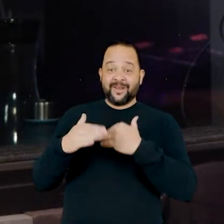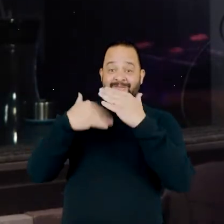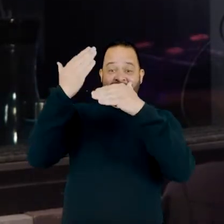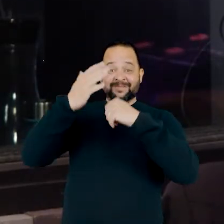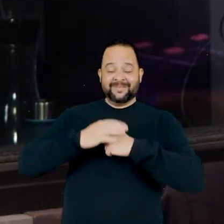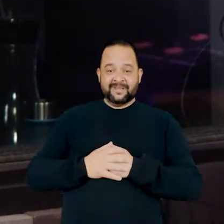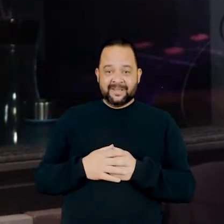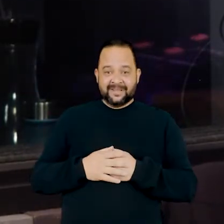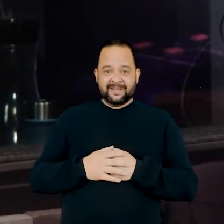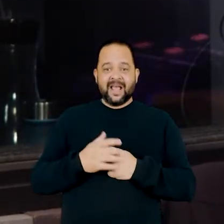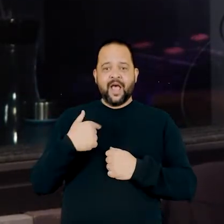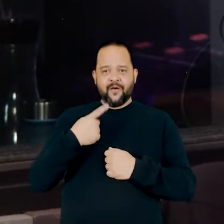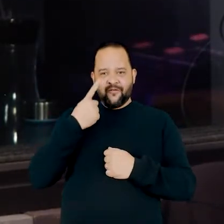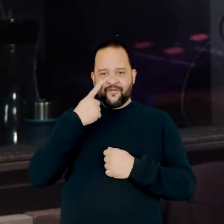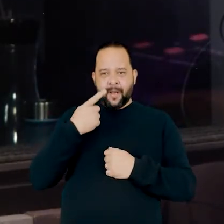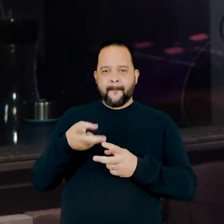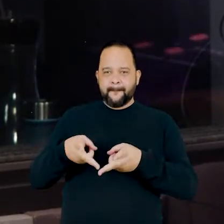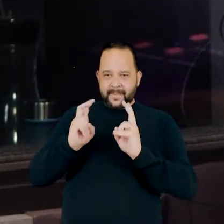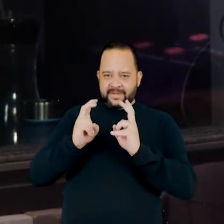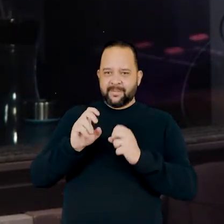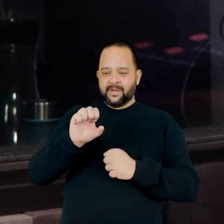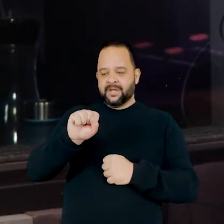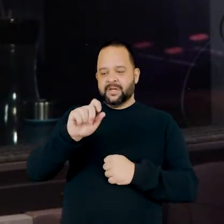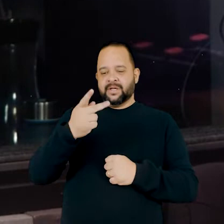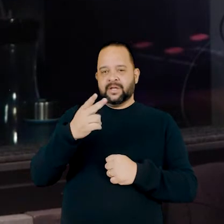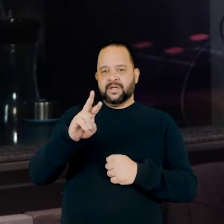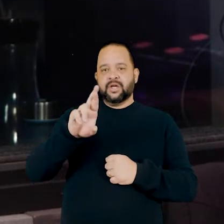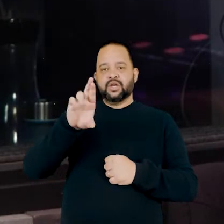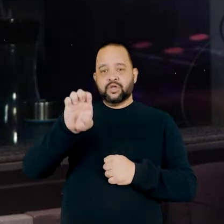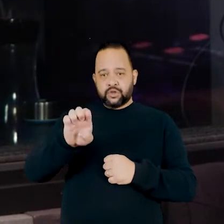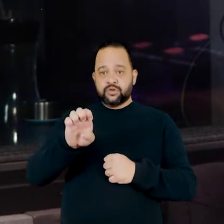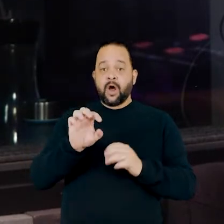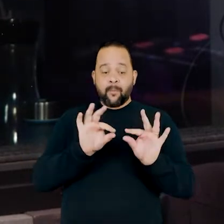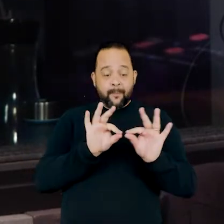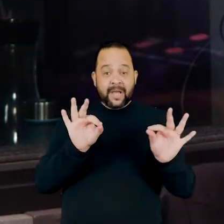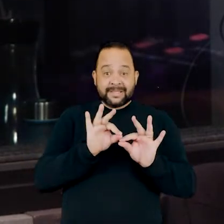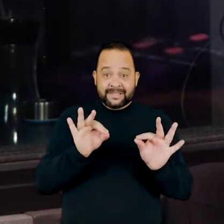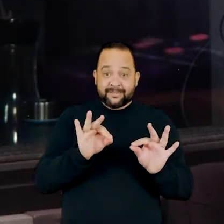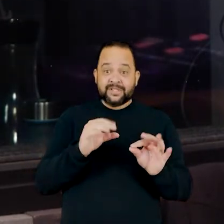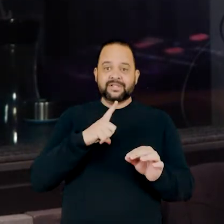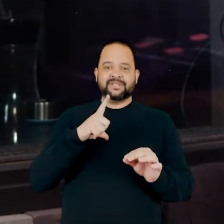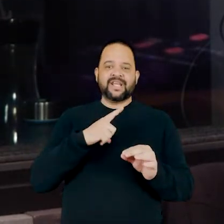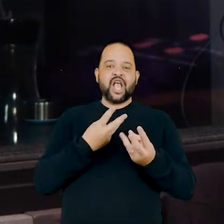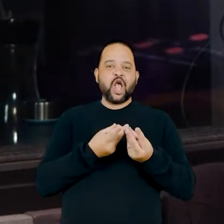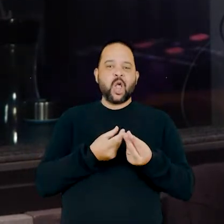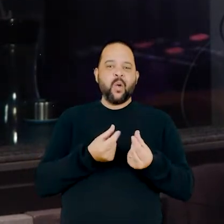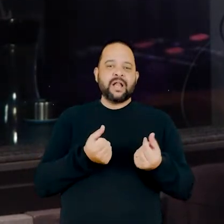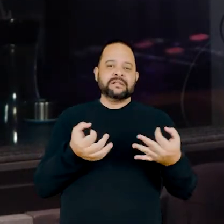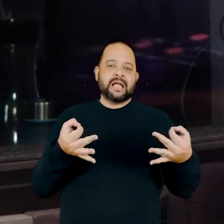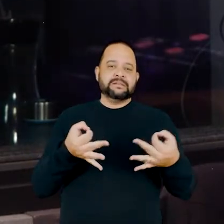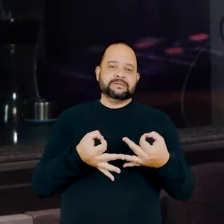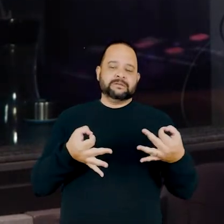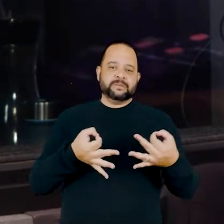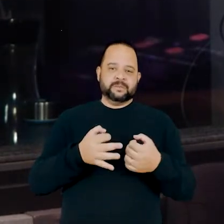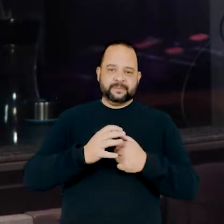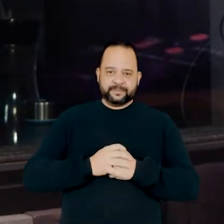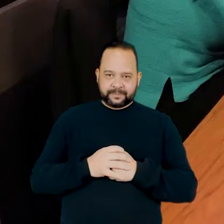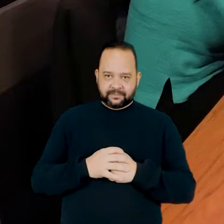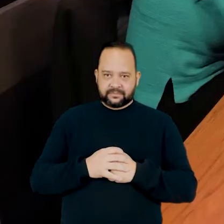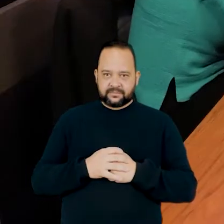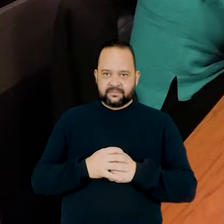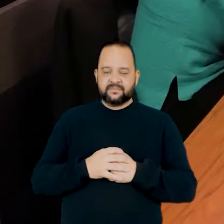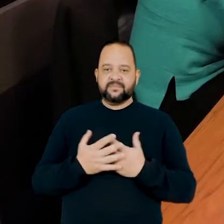entender que Churro, né? Desde o mais simples, já é um conceito de entrega de qualidade, né? Já é um conceito mais pró,